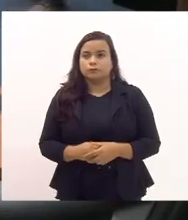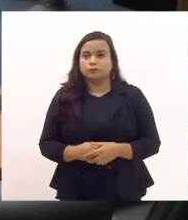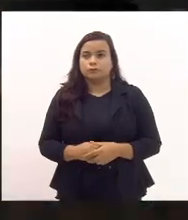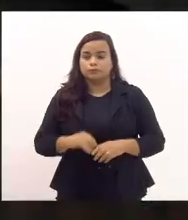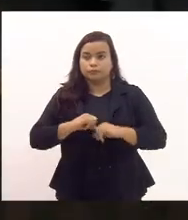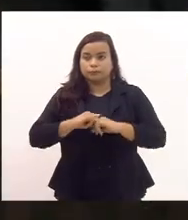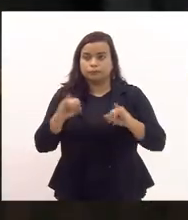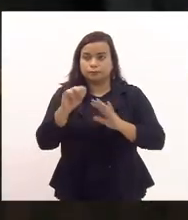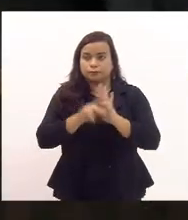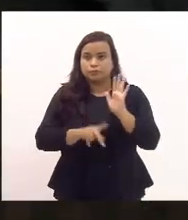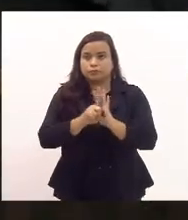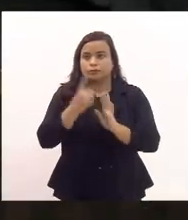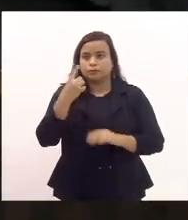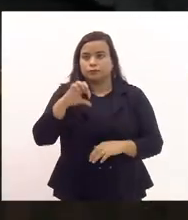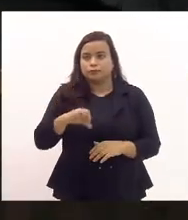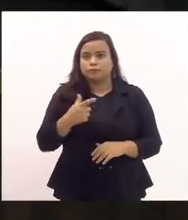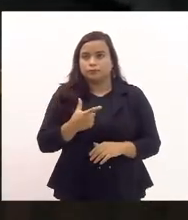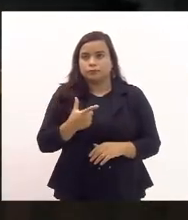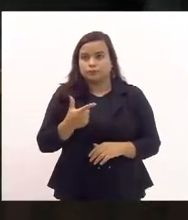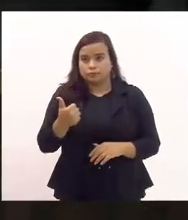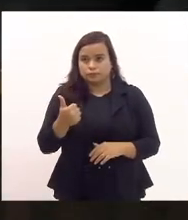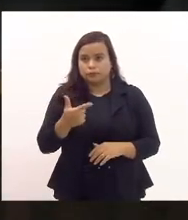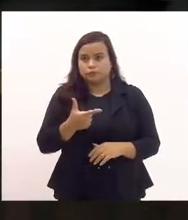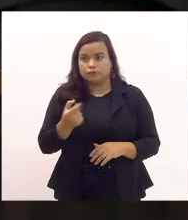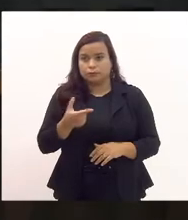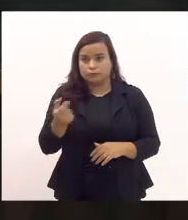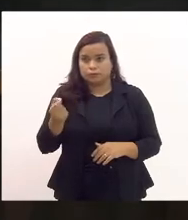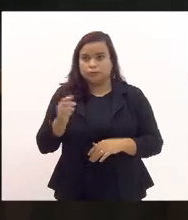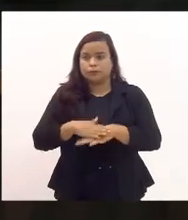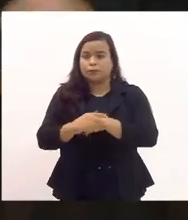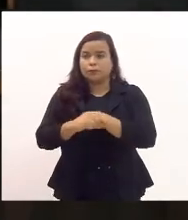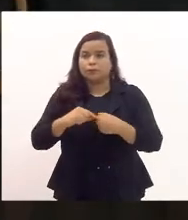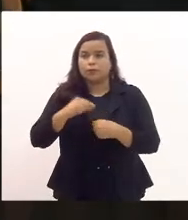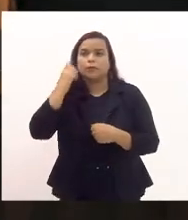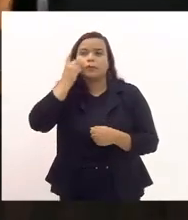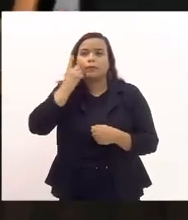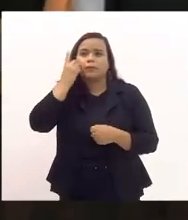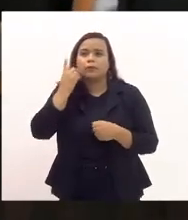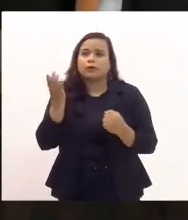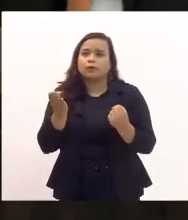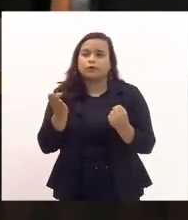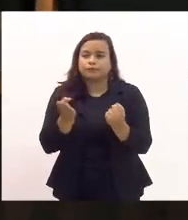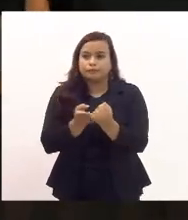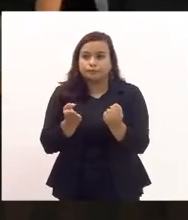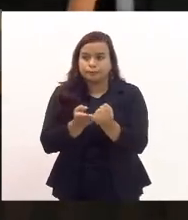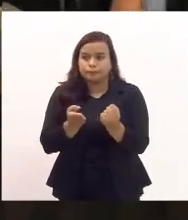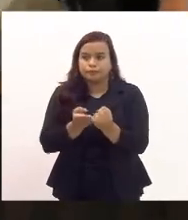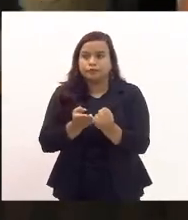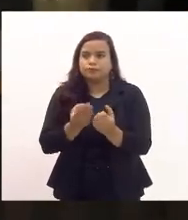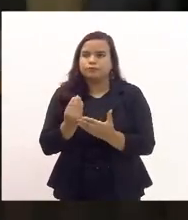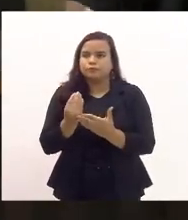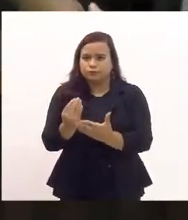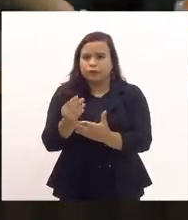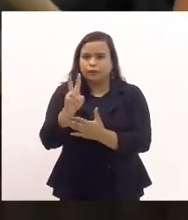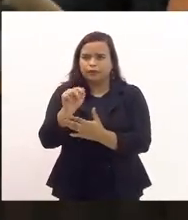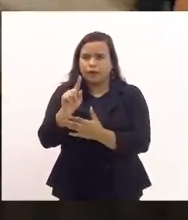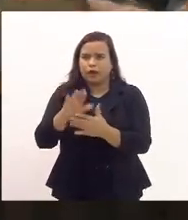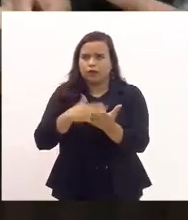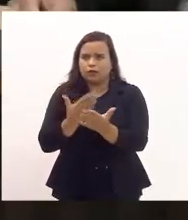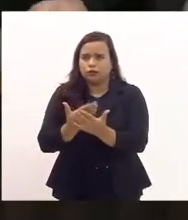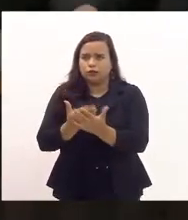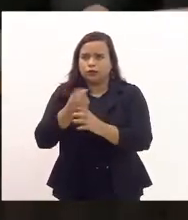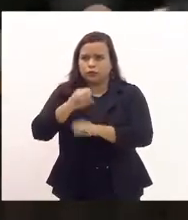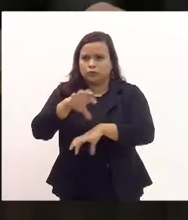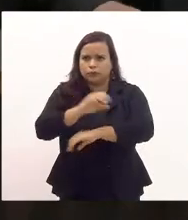o anuncio projeto de lei 1921 de 20 de autoria do deputado Samuel Malafaia que garante vaga em escola de educação